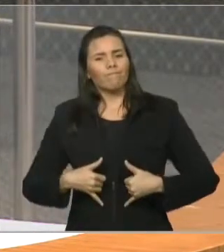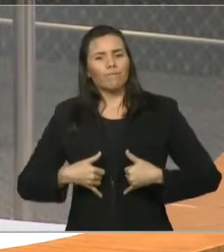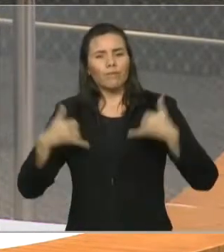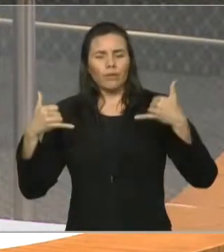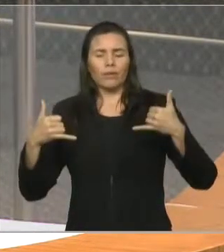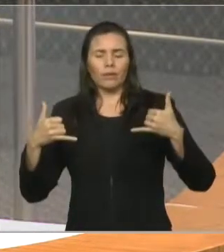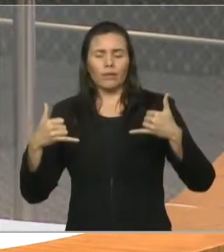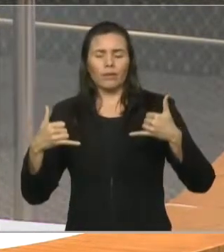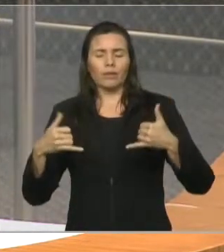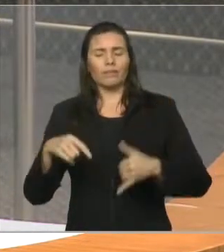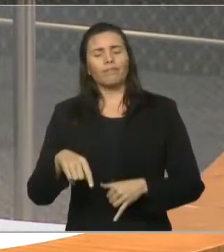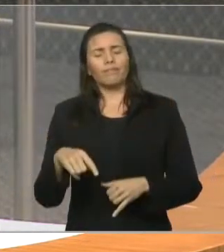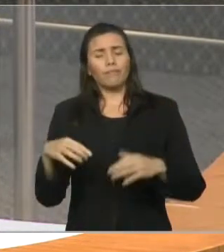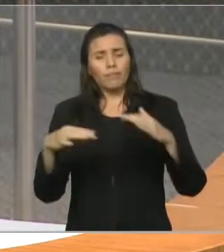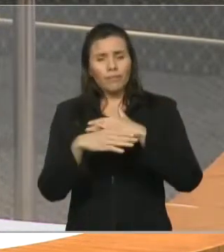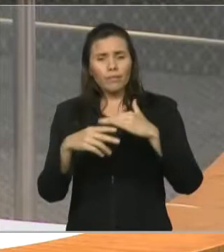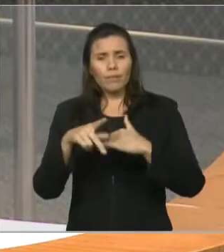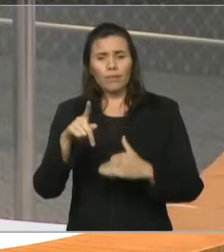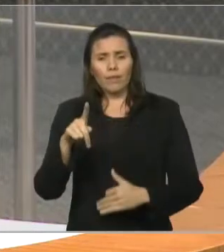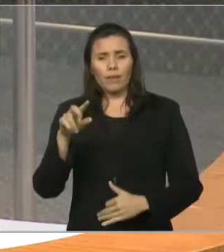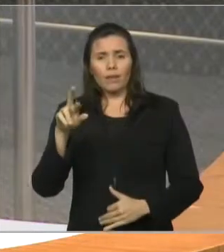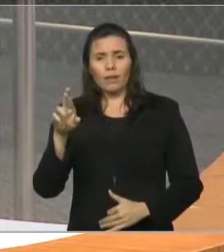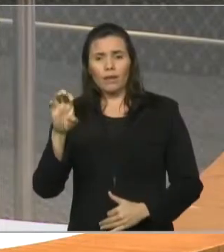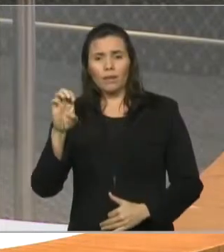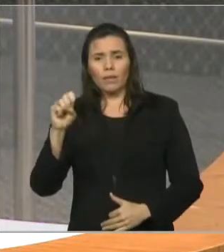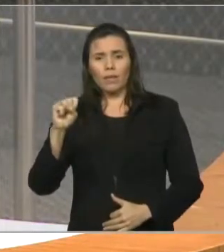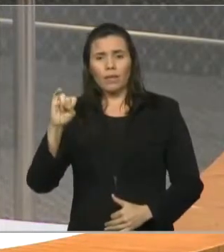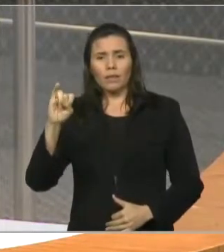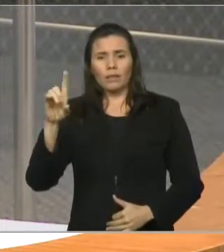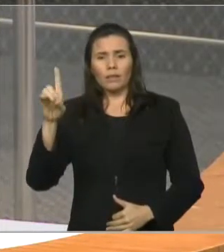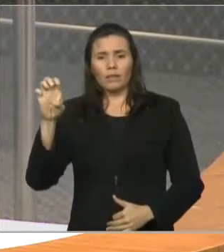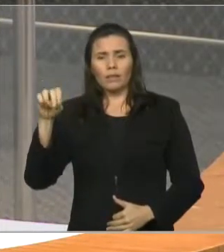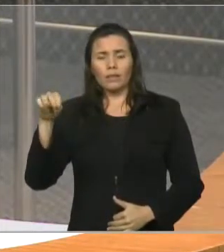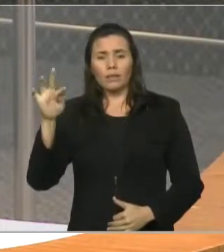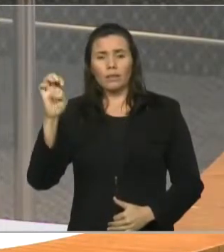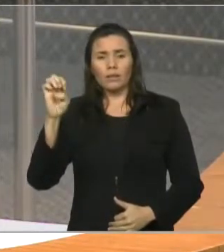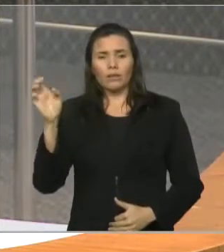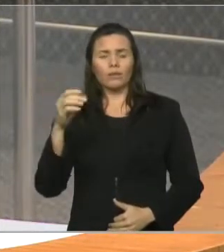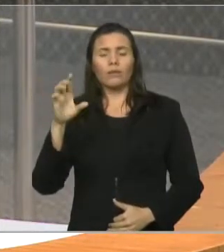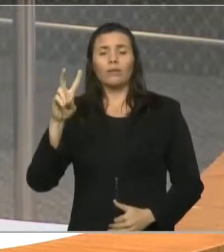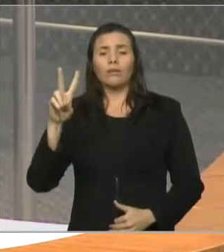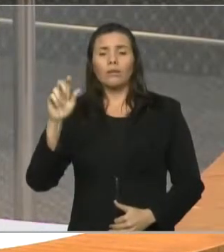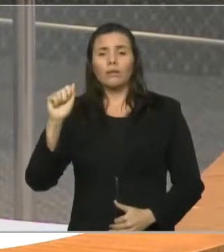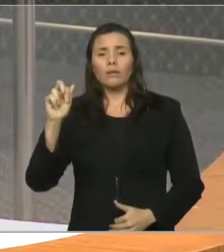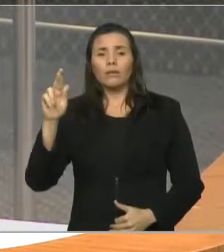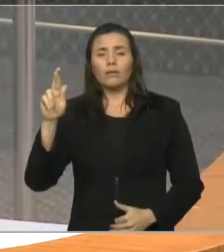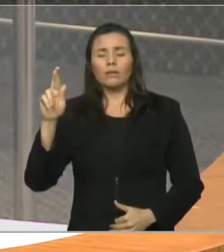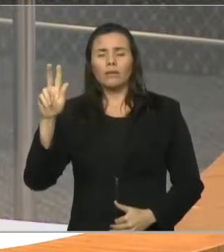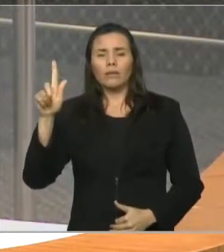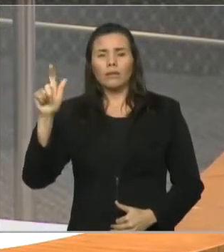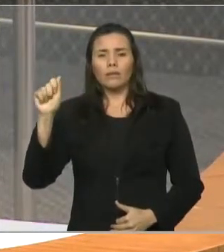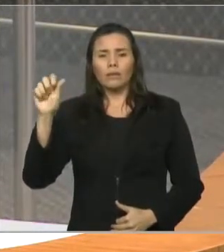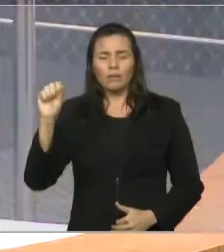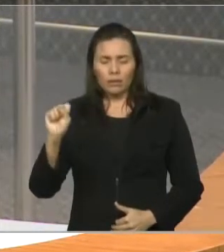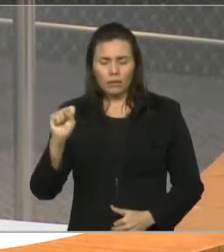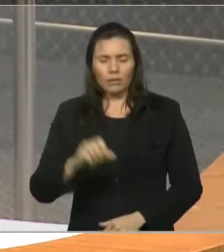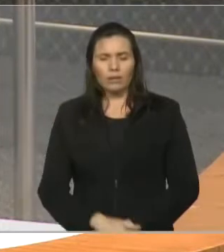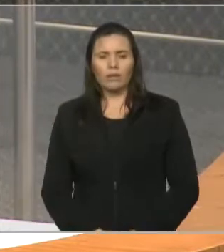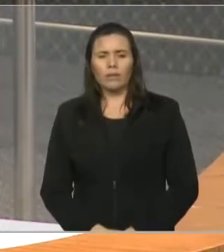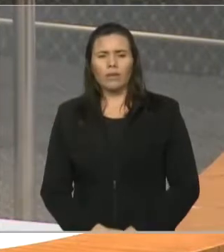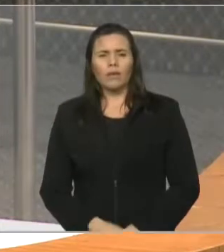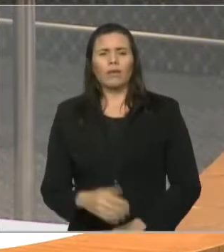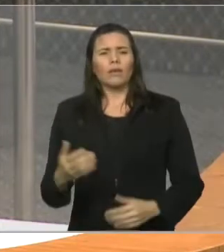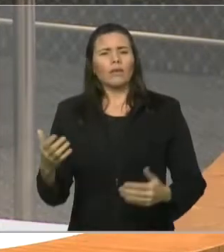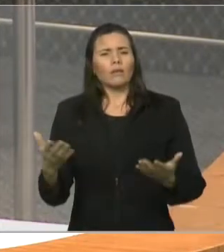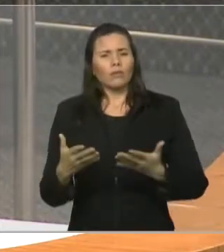cidade de Presidente Vargas, que hoje completa 53 anos. É uma cidade que faz parte da região do Vale do Itapecuru, é uma